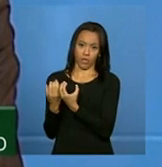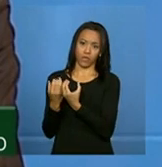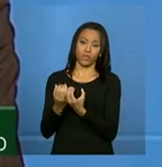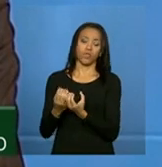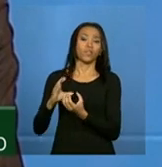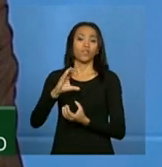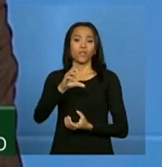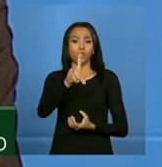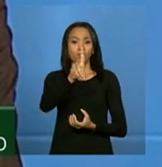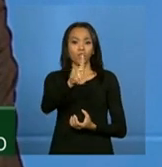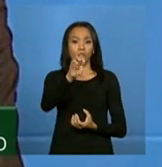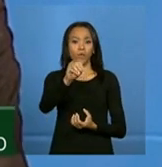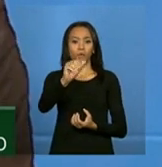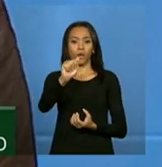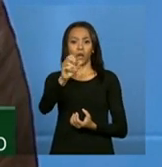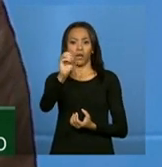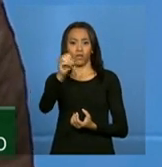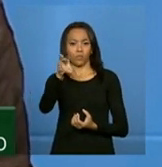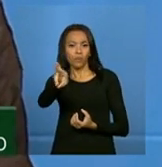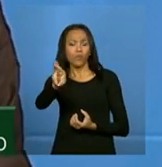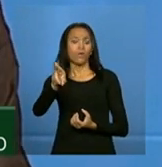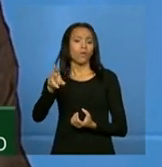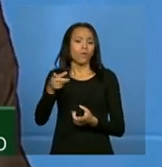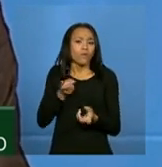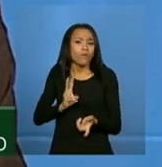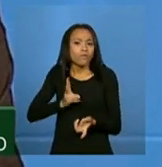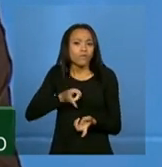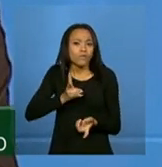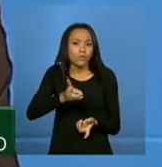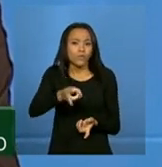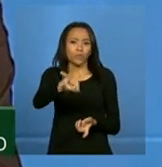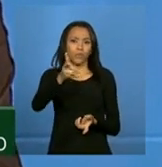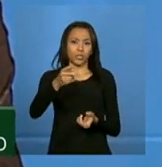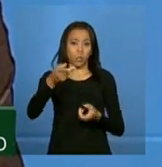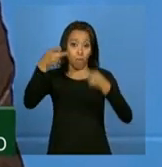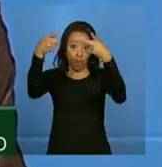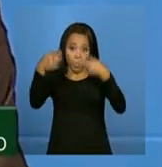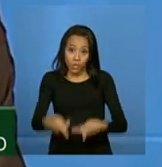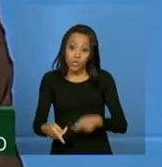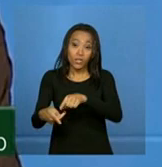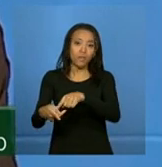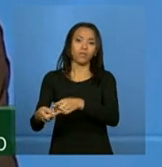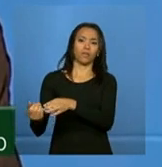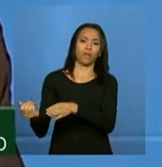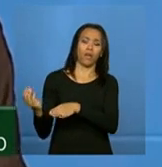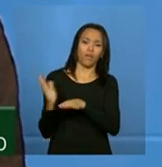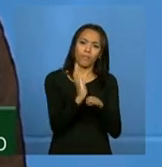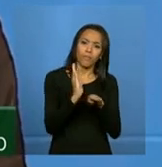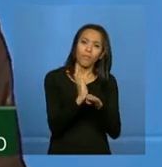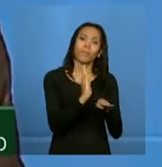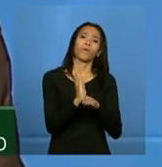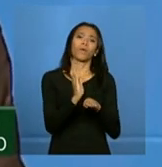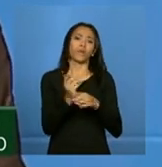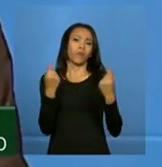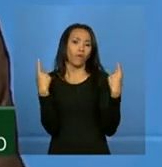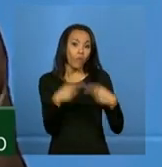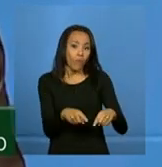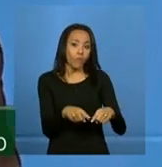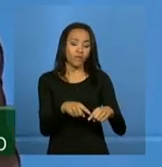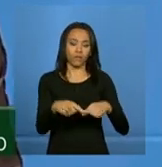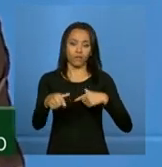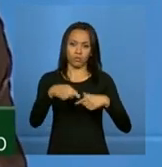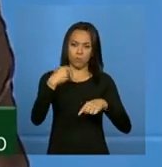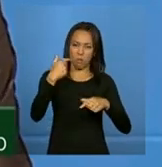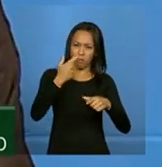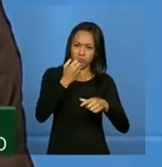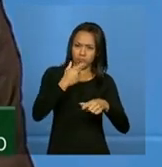devem compartilhar essa visão de longo prazo na continuação de sair aí de projetos que apoiam, que lidam com isso, sintomas do trabalho infantil